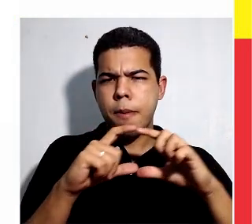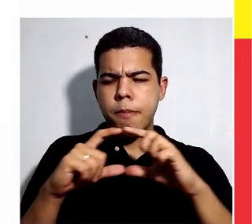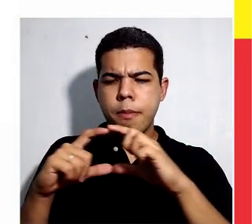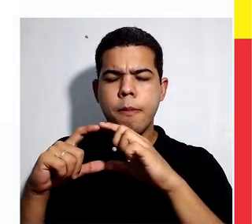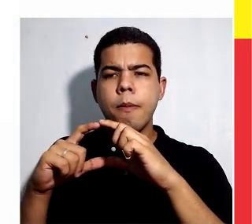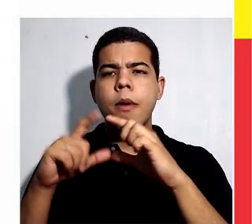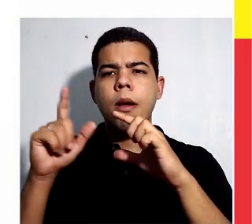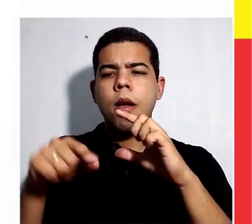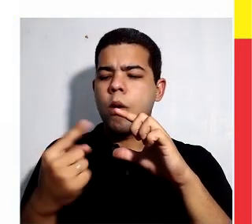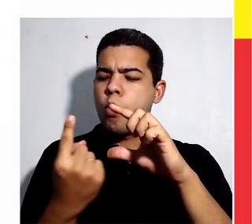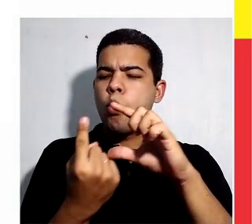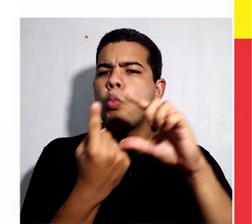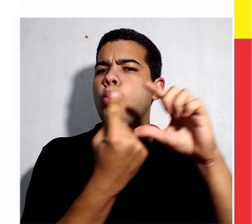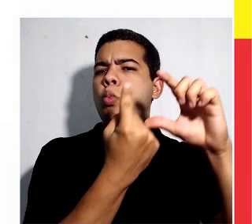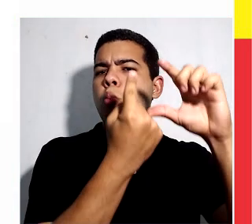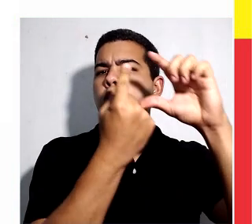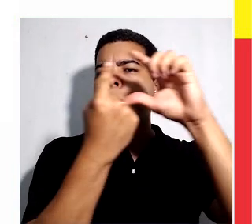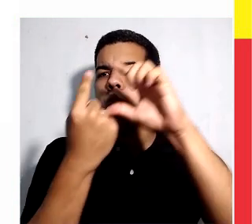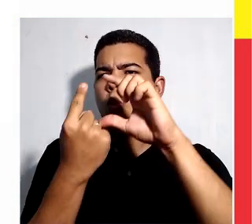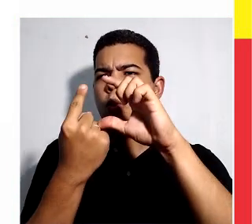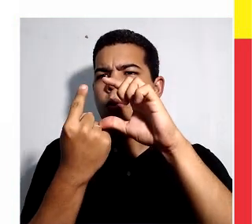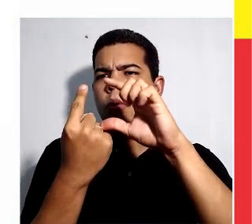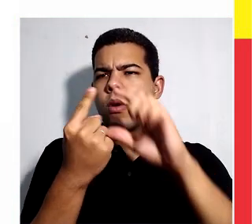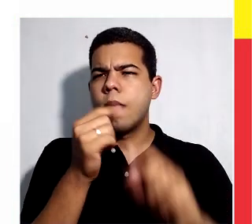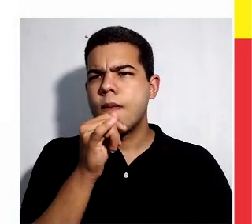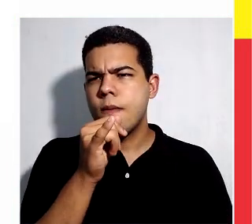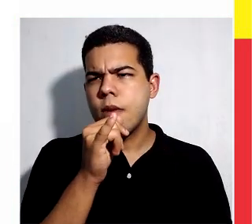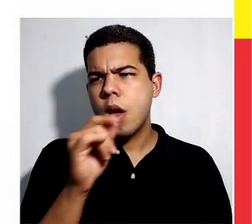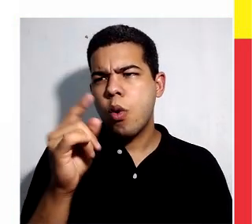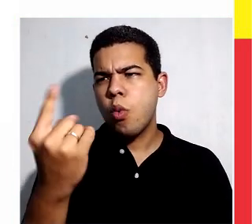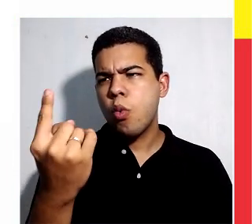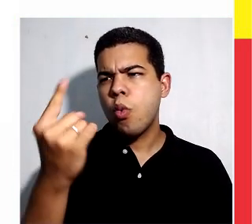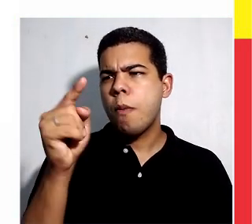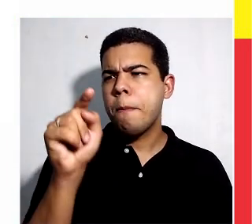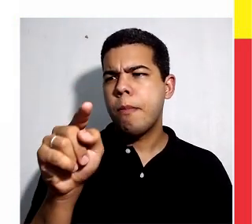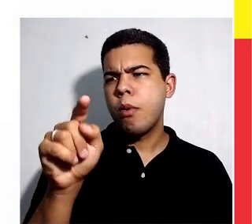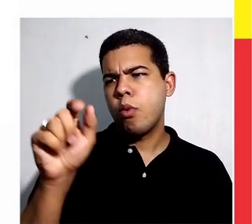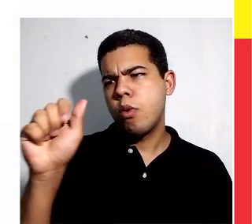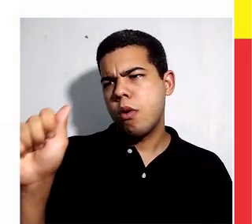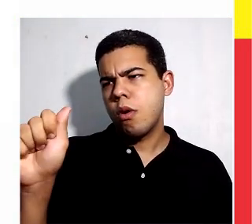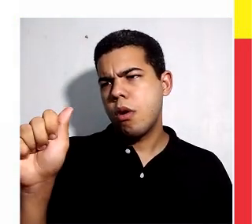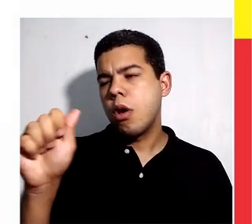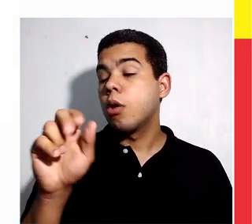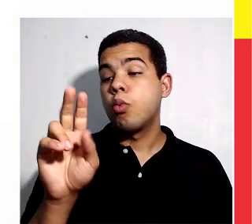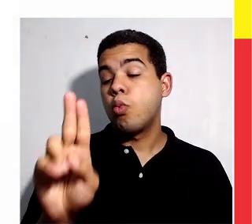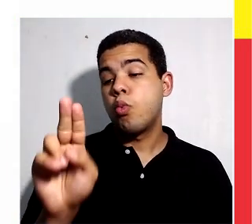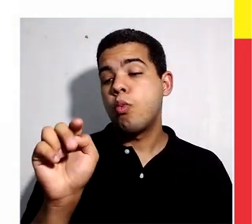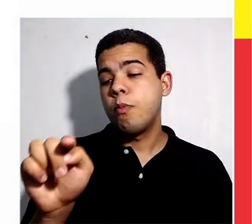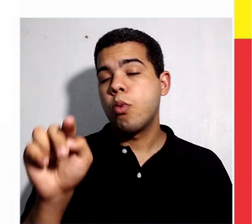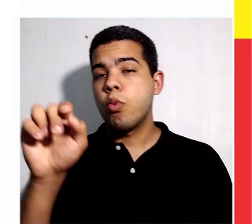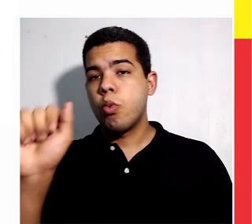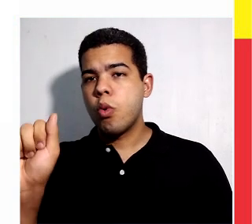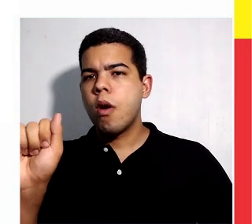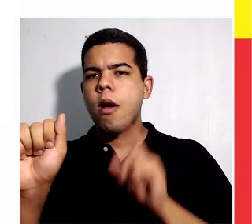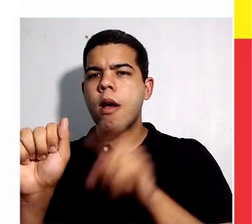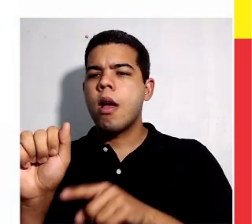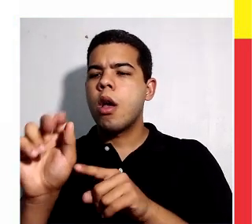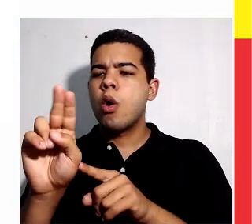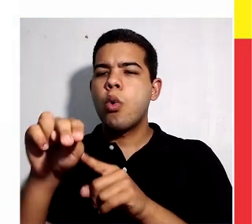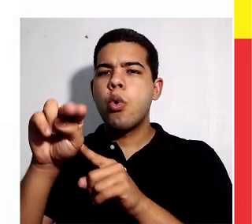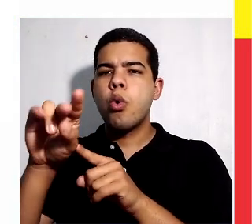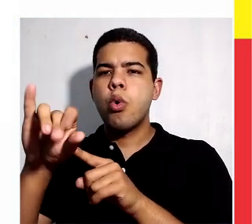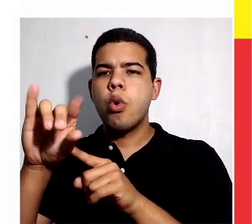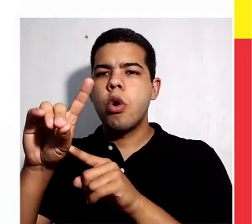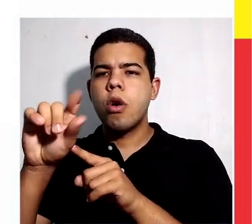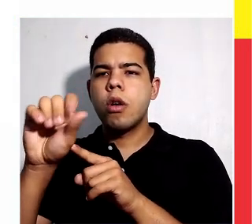indicando uma unidade de área. Esse UA, U.A, quer dizer o quê? Unidade de área. Bom,